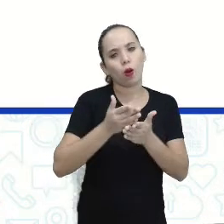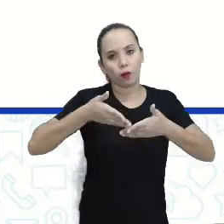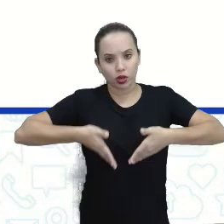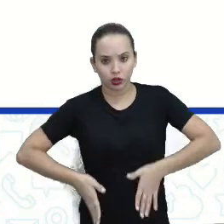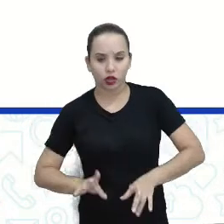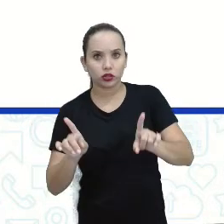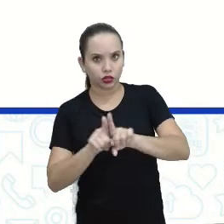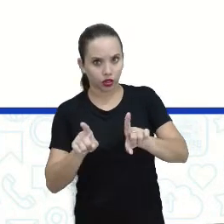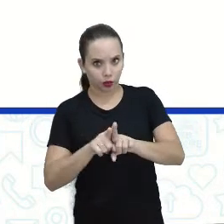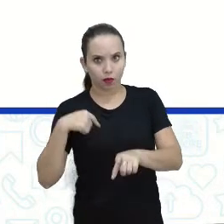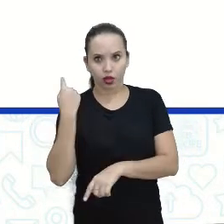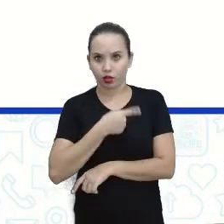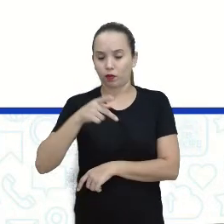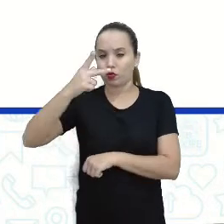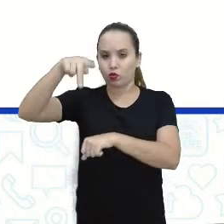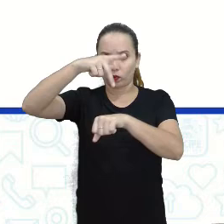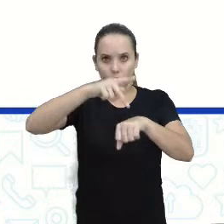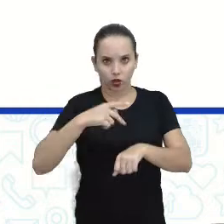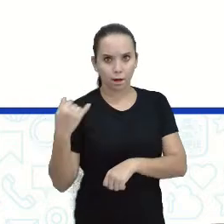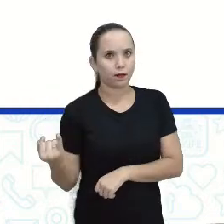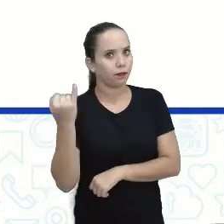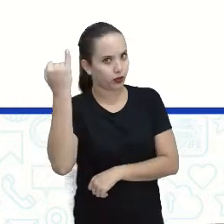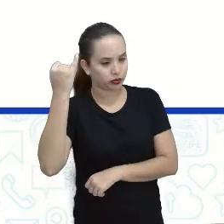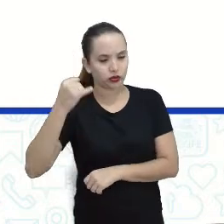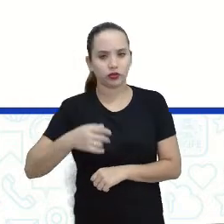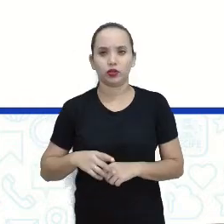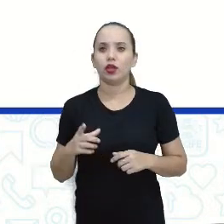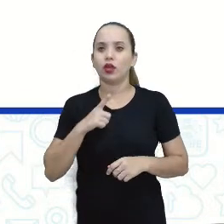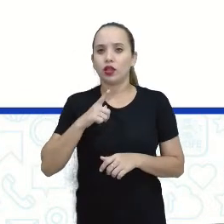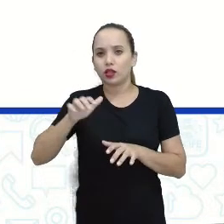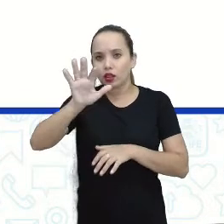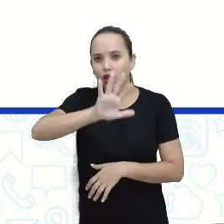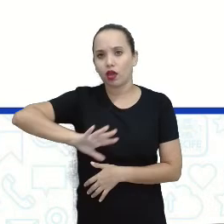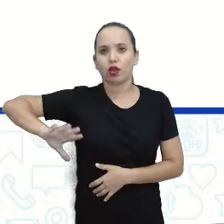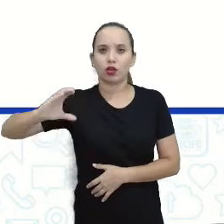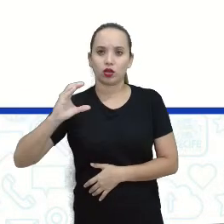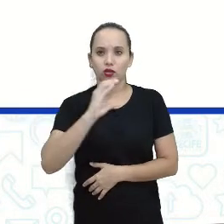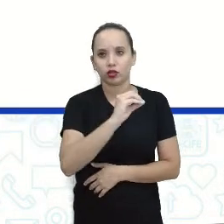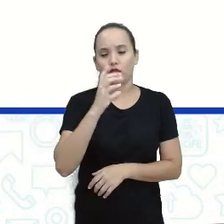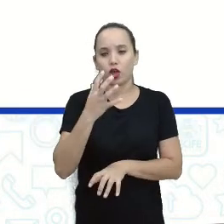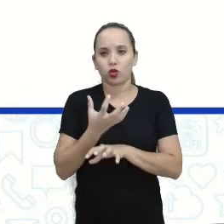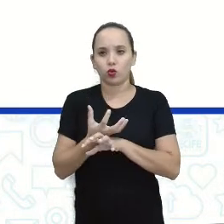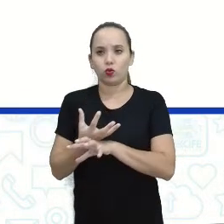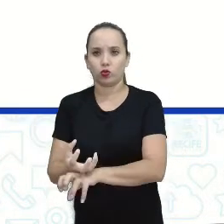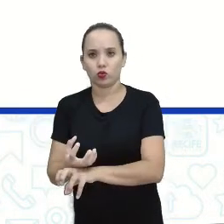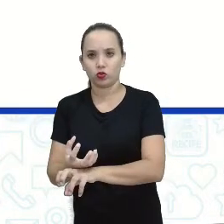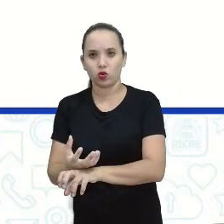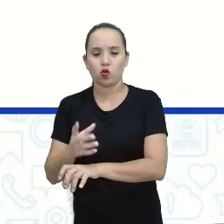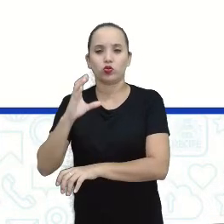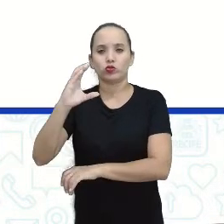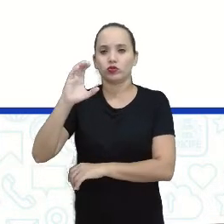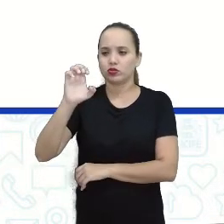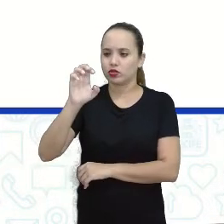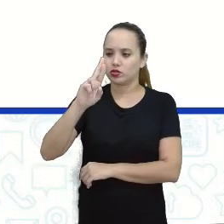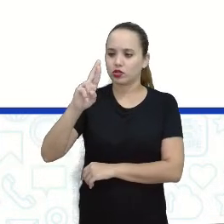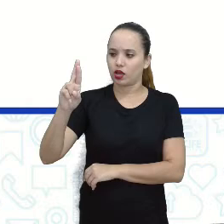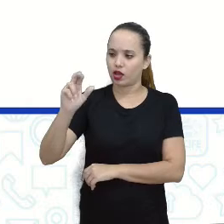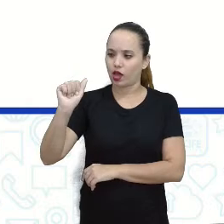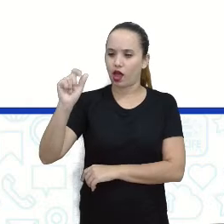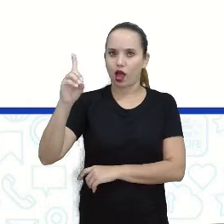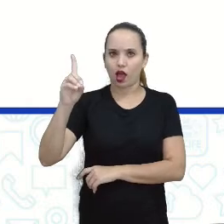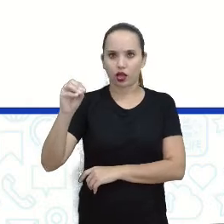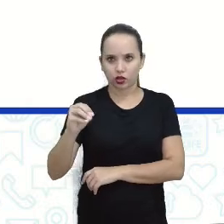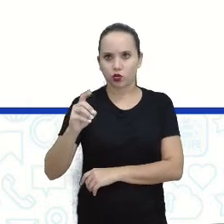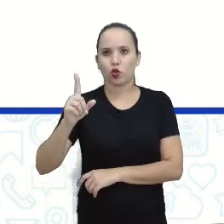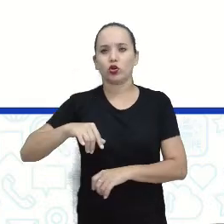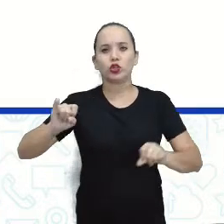país. E aí, nessa região do Centro-Oeste, gente, tem o bioma cerrado. E o bioma cerrado é um dos que mais sofre com desmatamento, tá